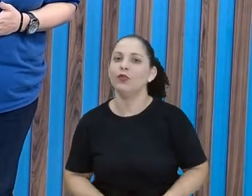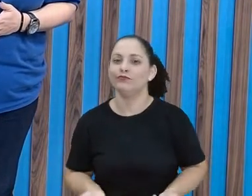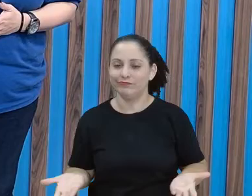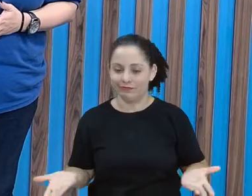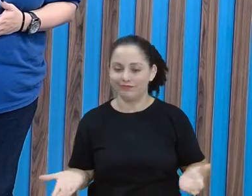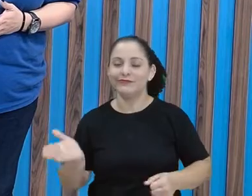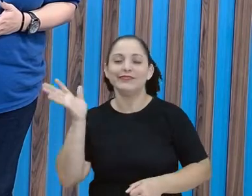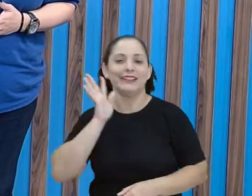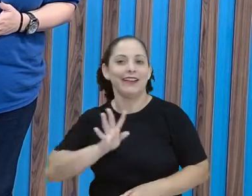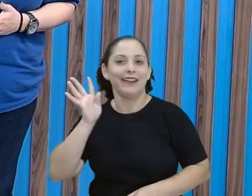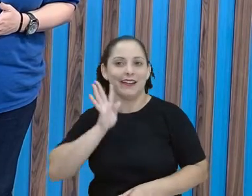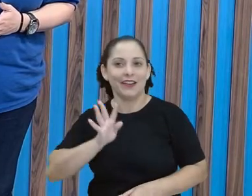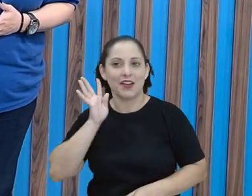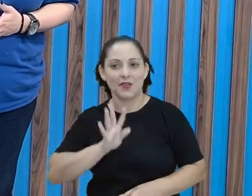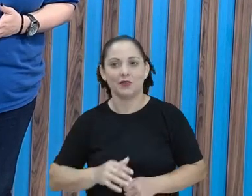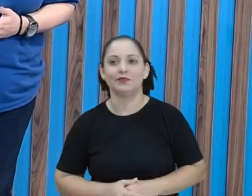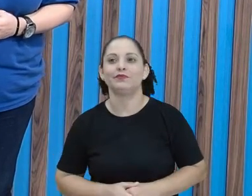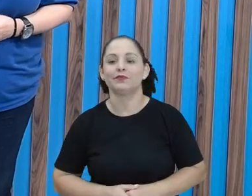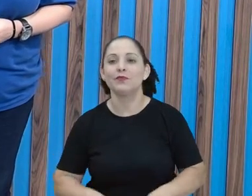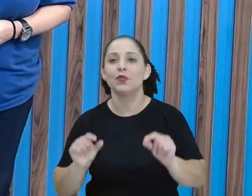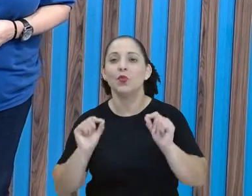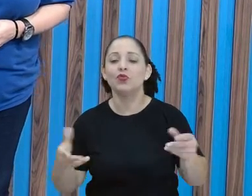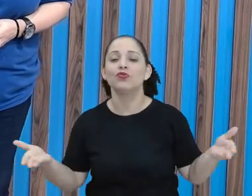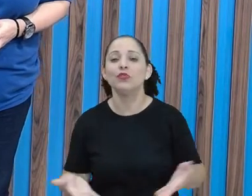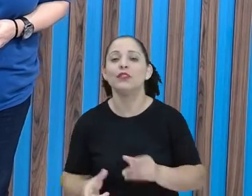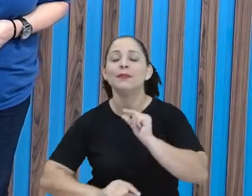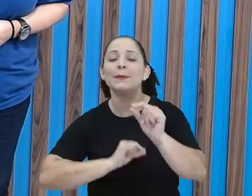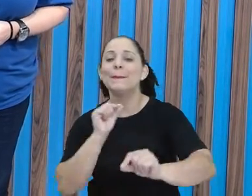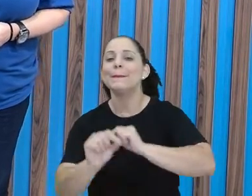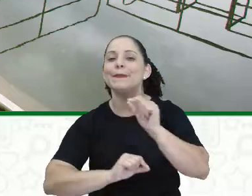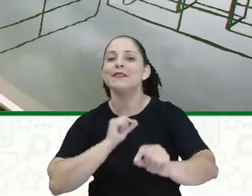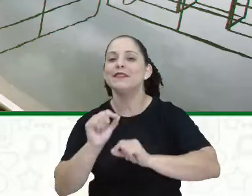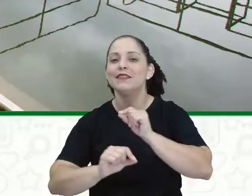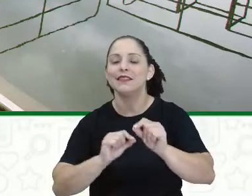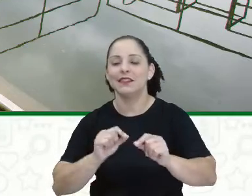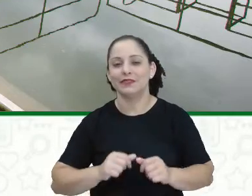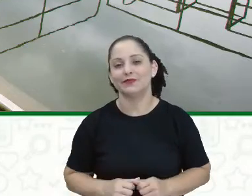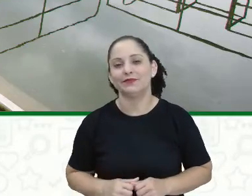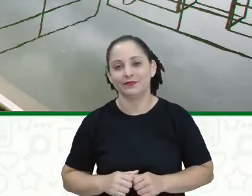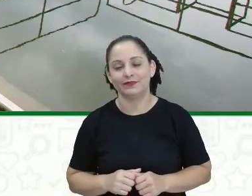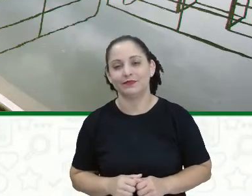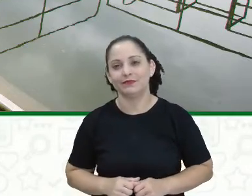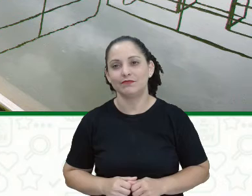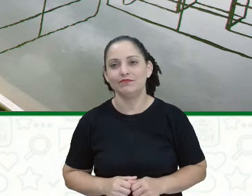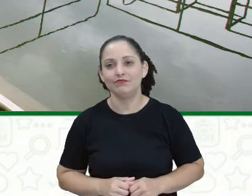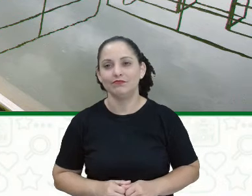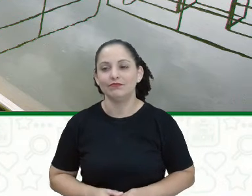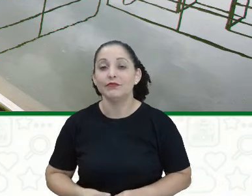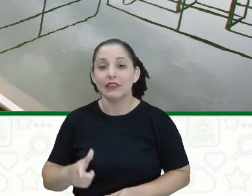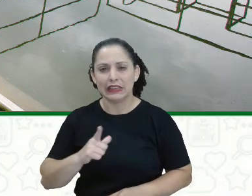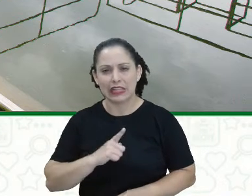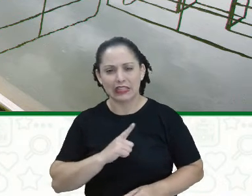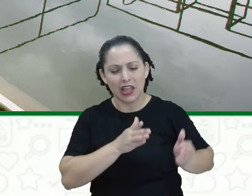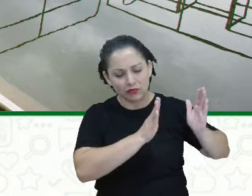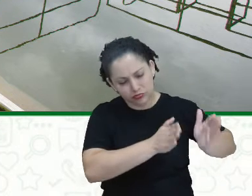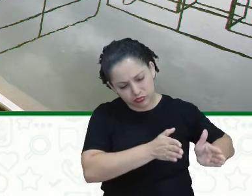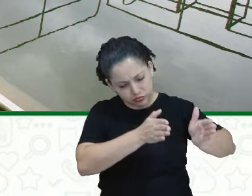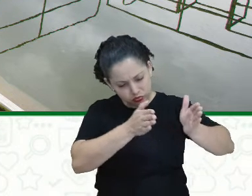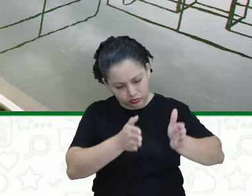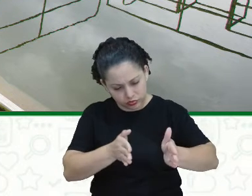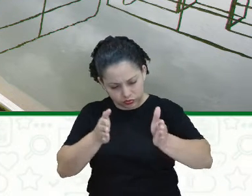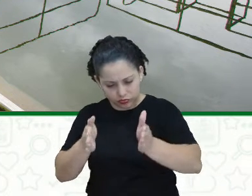legal, né? Muito bacana. Olha só, o que que a gente aprendeu hoje? Gente, cada etapa realiza